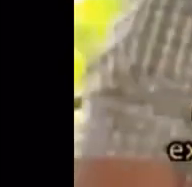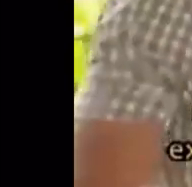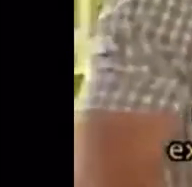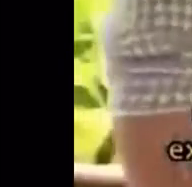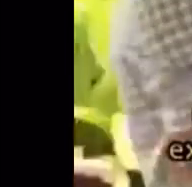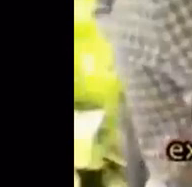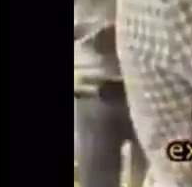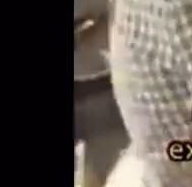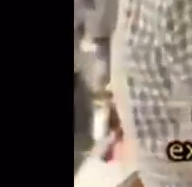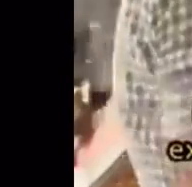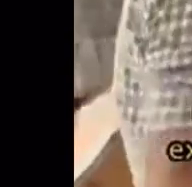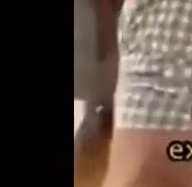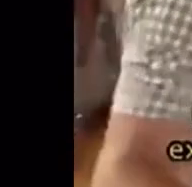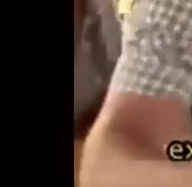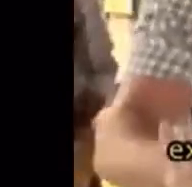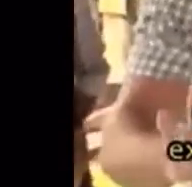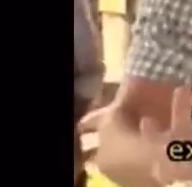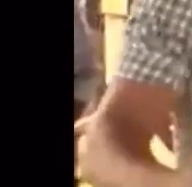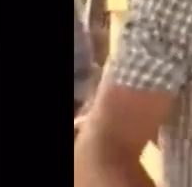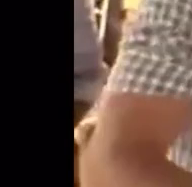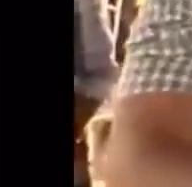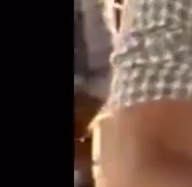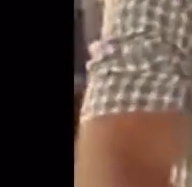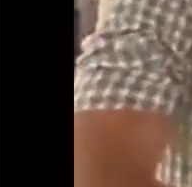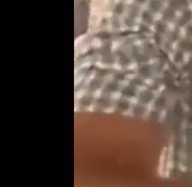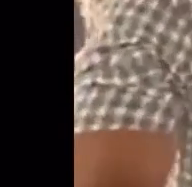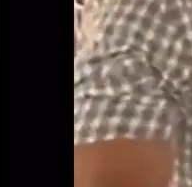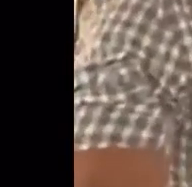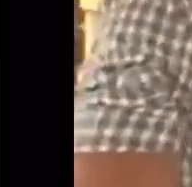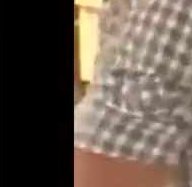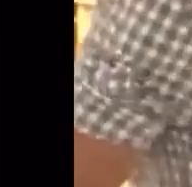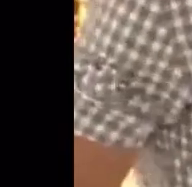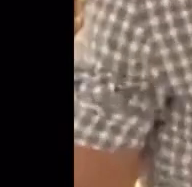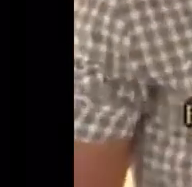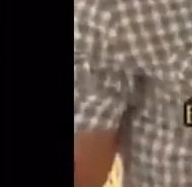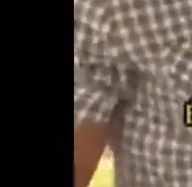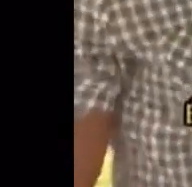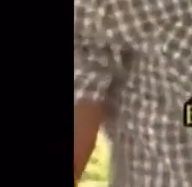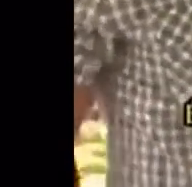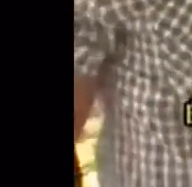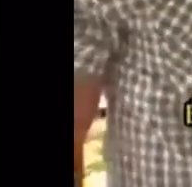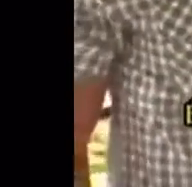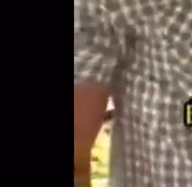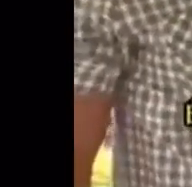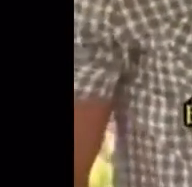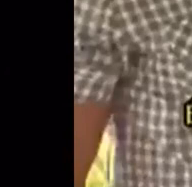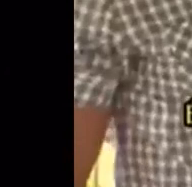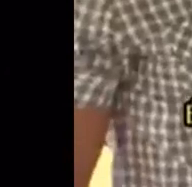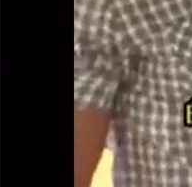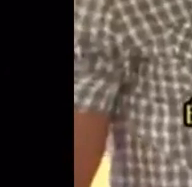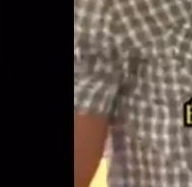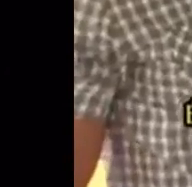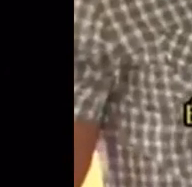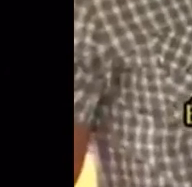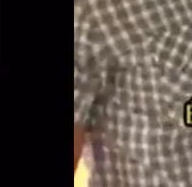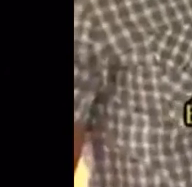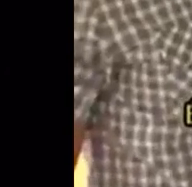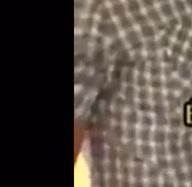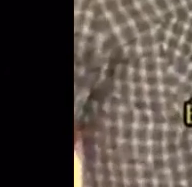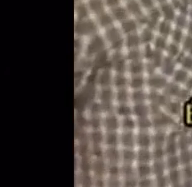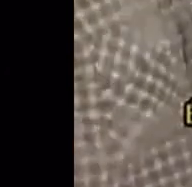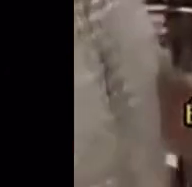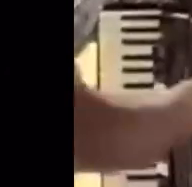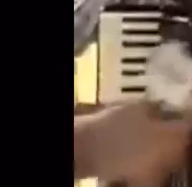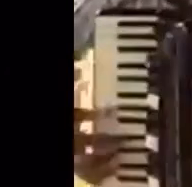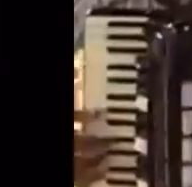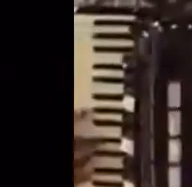Compadre, agora que eu já estou experiente aqui no sertão nordestino, eu quero saber como é que eu me dou bem. É só tu arrumar a boca brejeira e cair dentro do forró. É